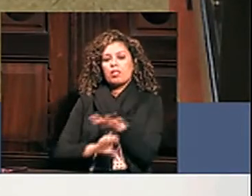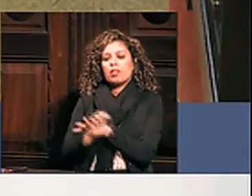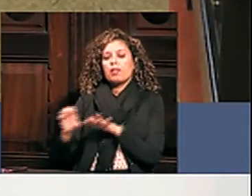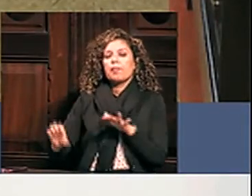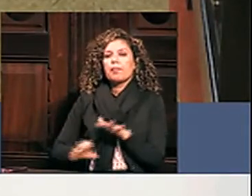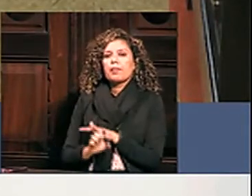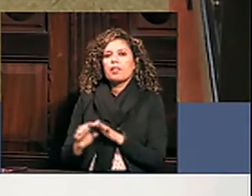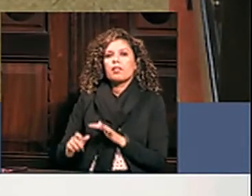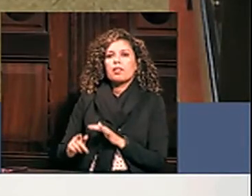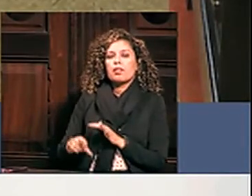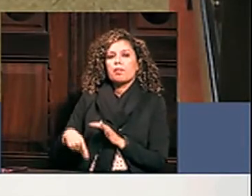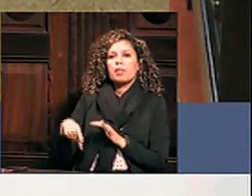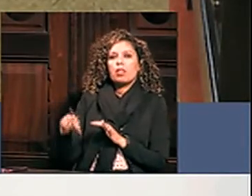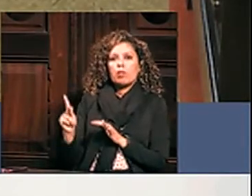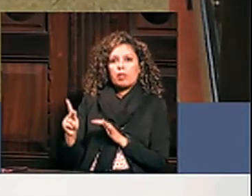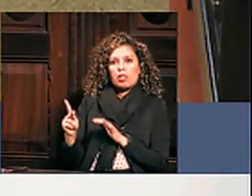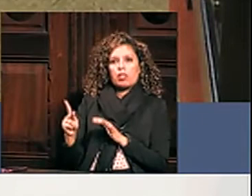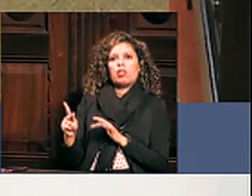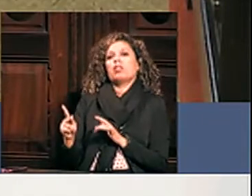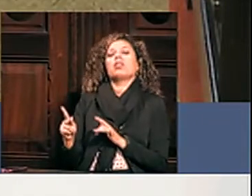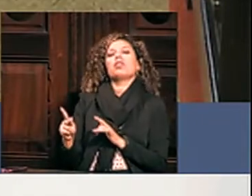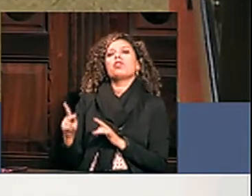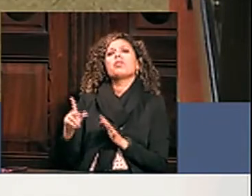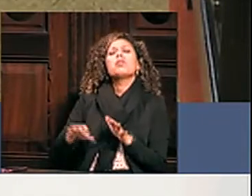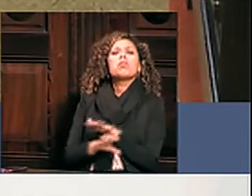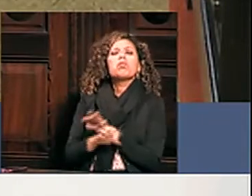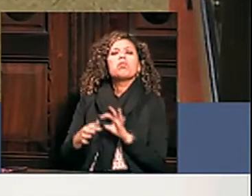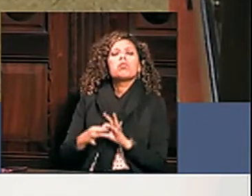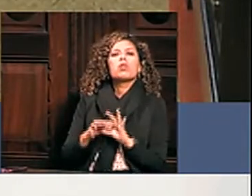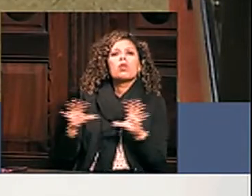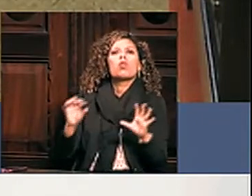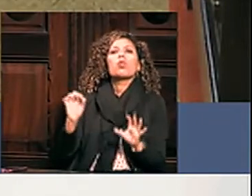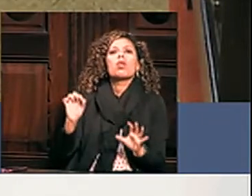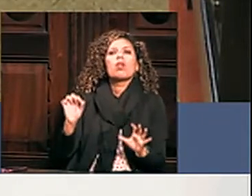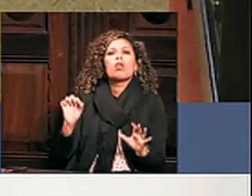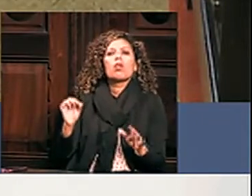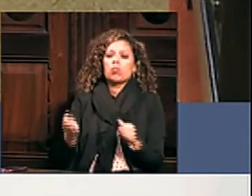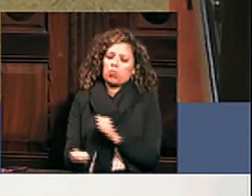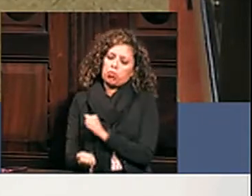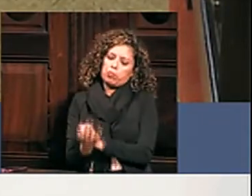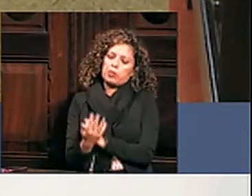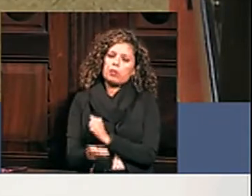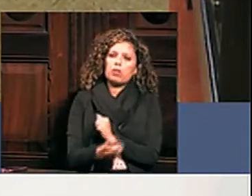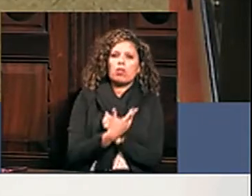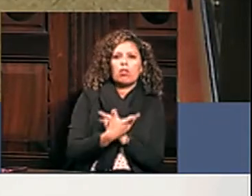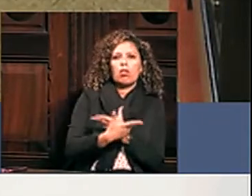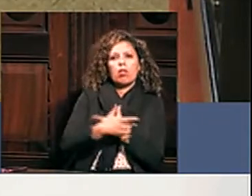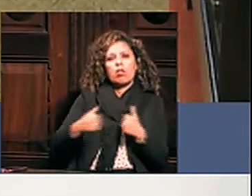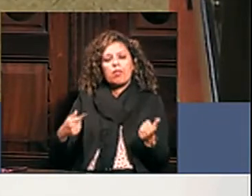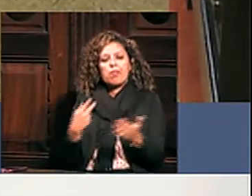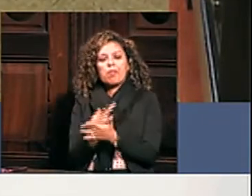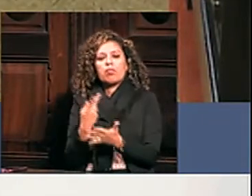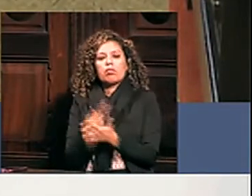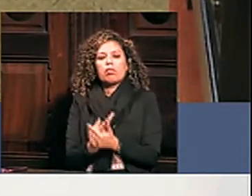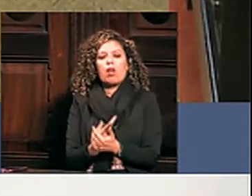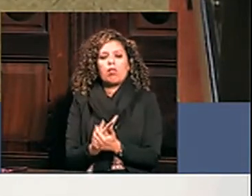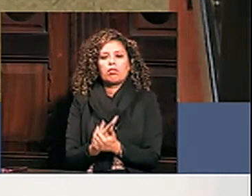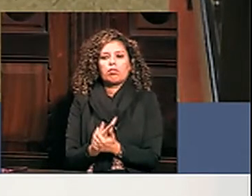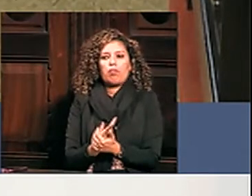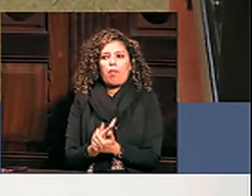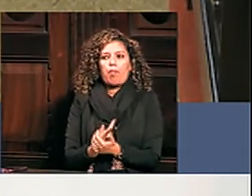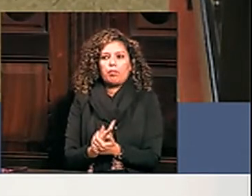de vista da incompetência e da corrupção. E quem o